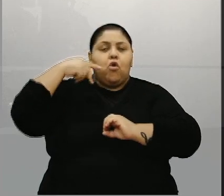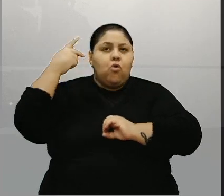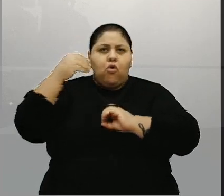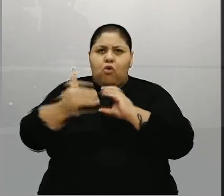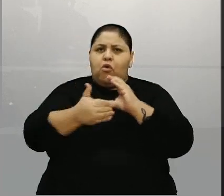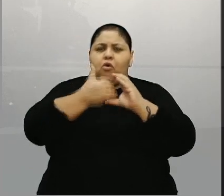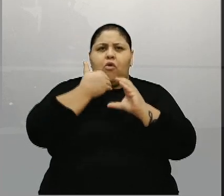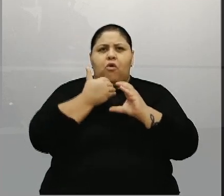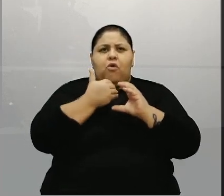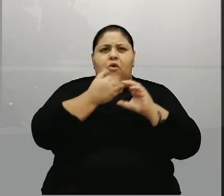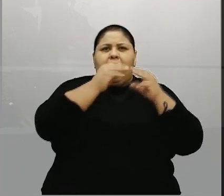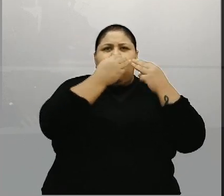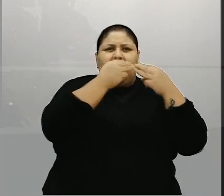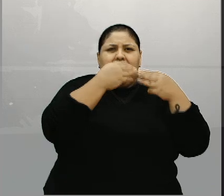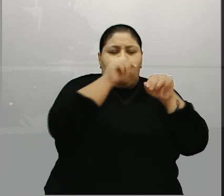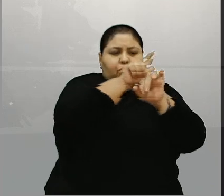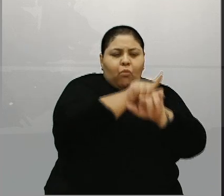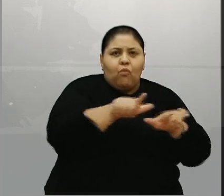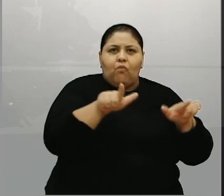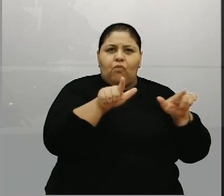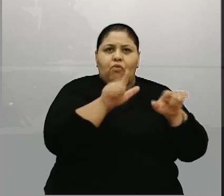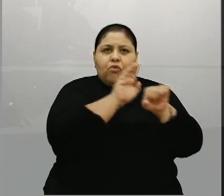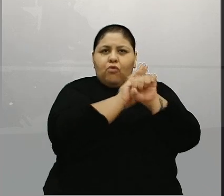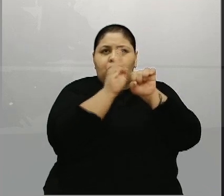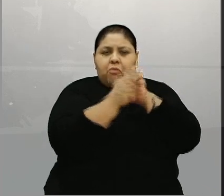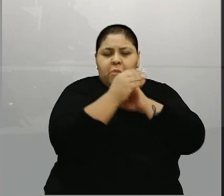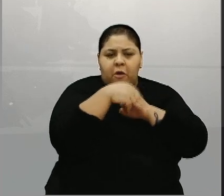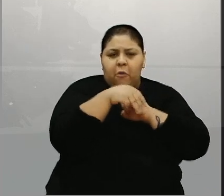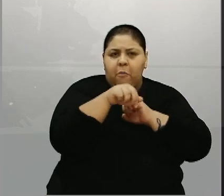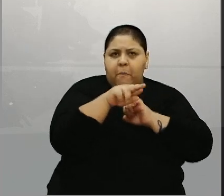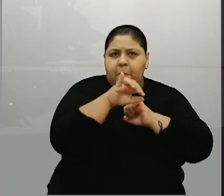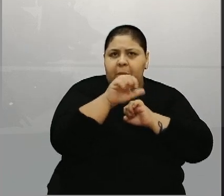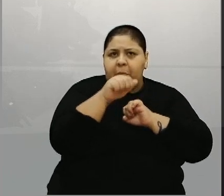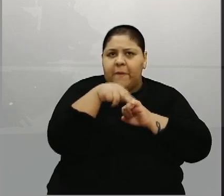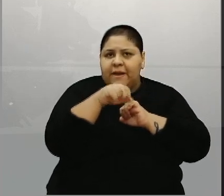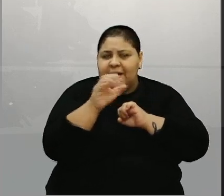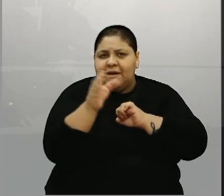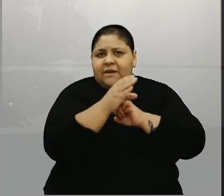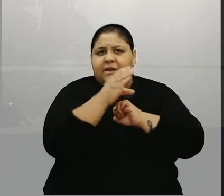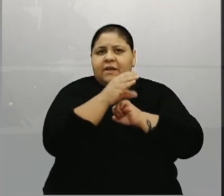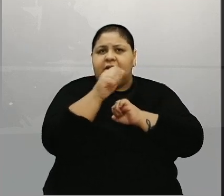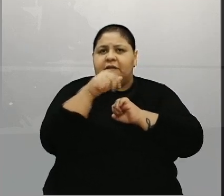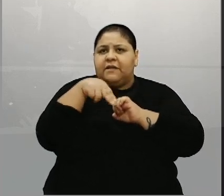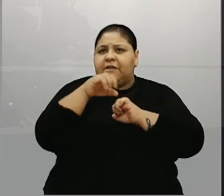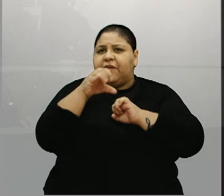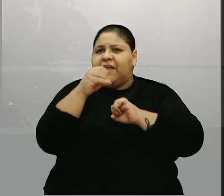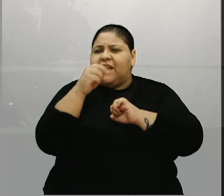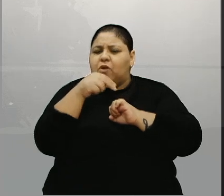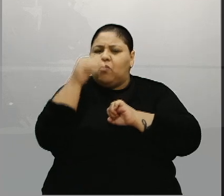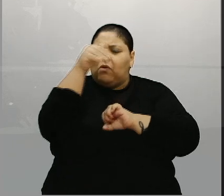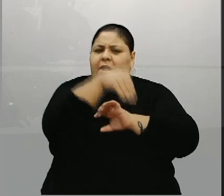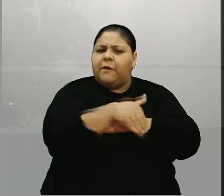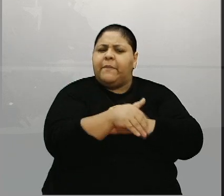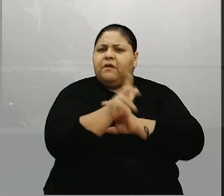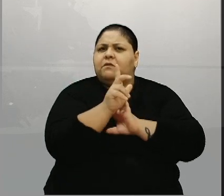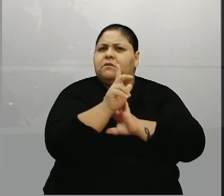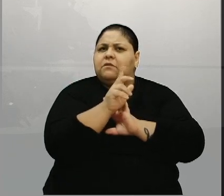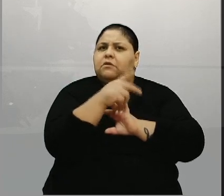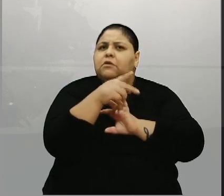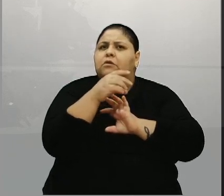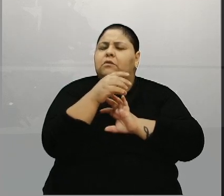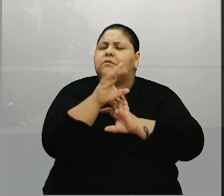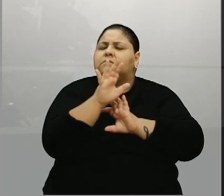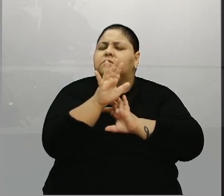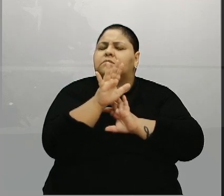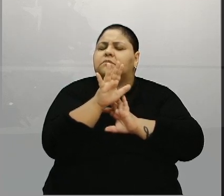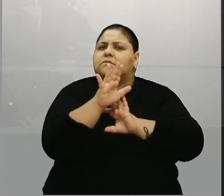pedido de patrulhamento no bairro Mariane, lá no Quênio, lá embaixo no Bortoli,